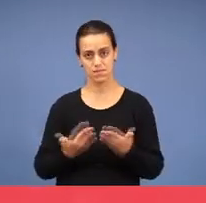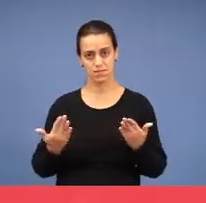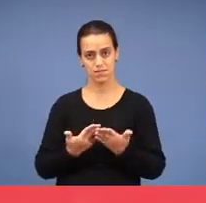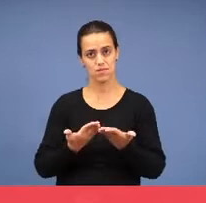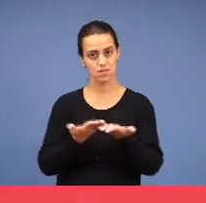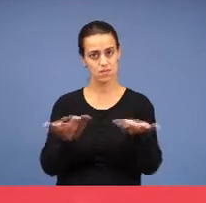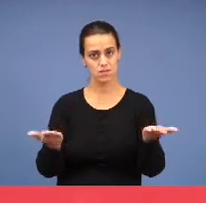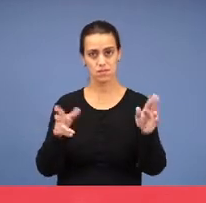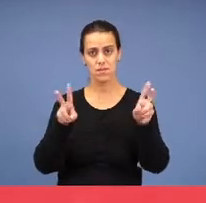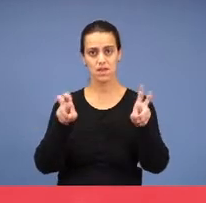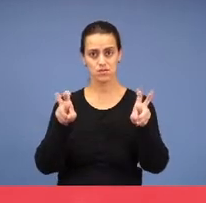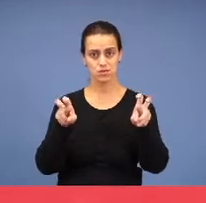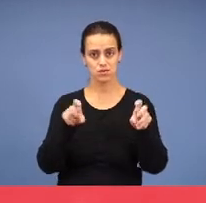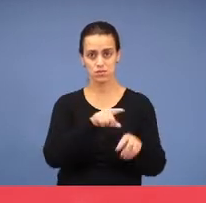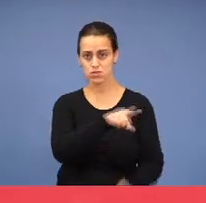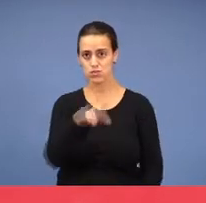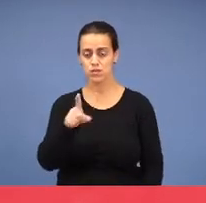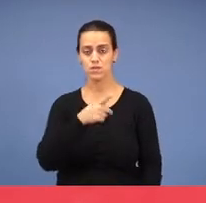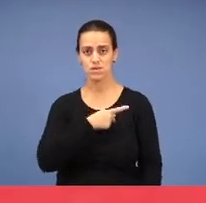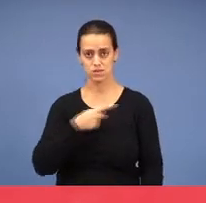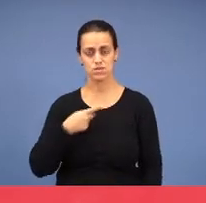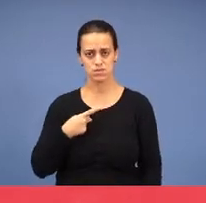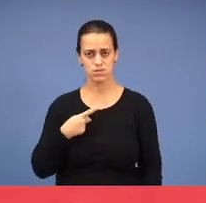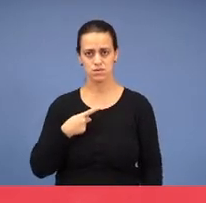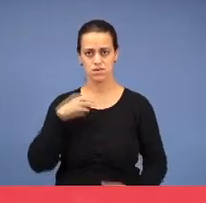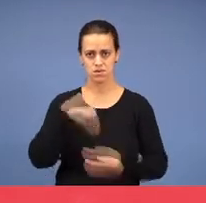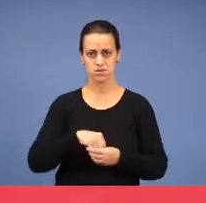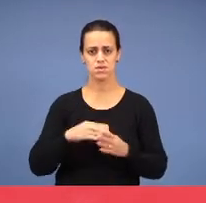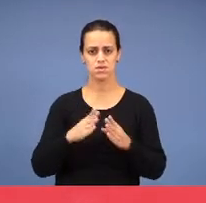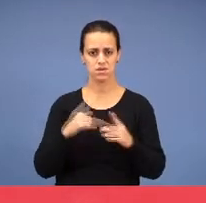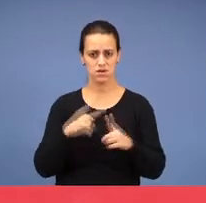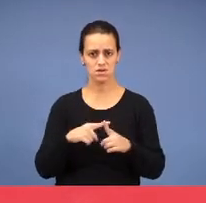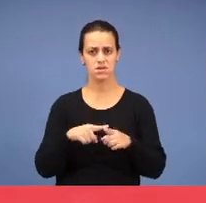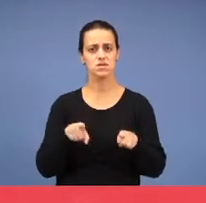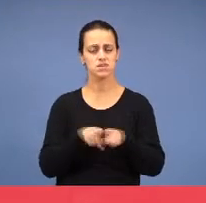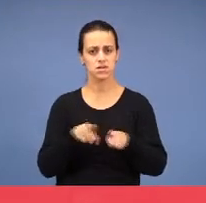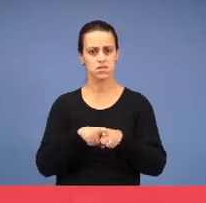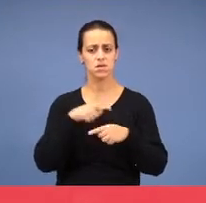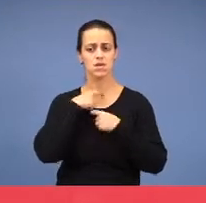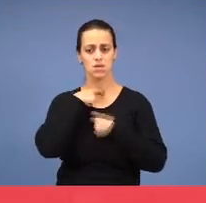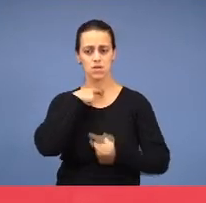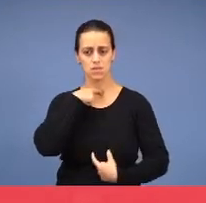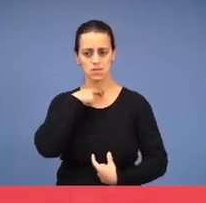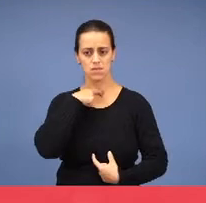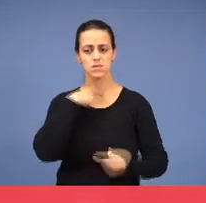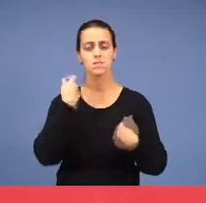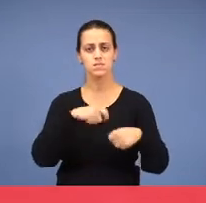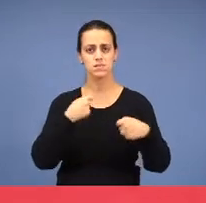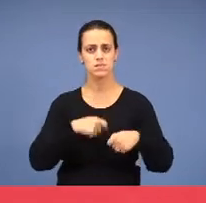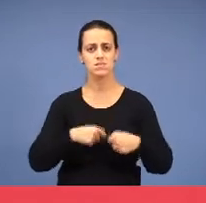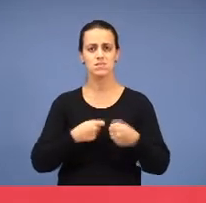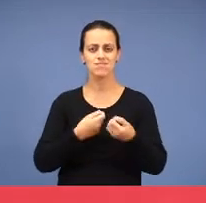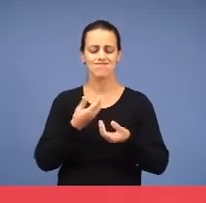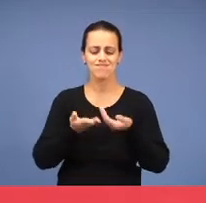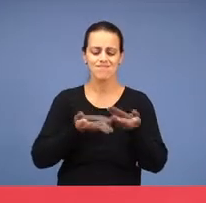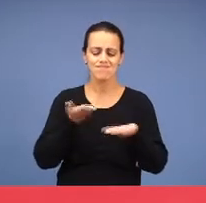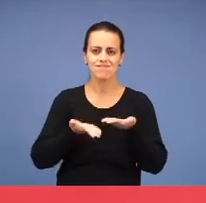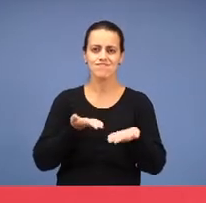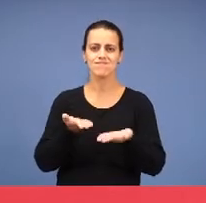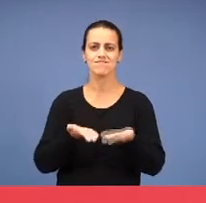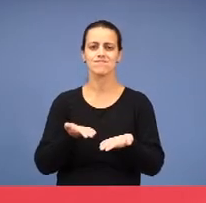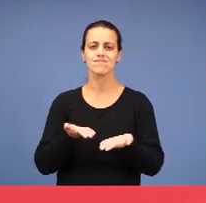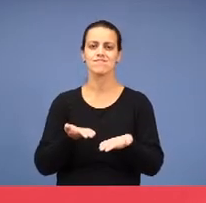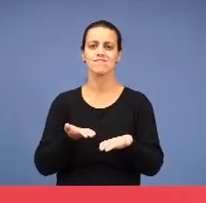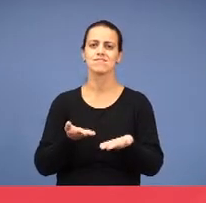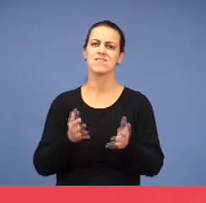assunto para que os pastores nas igrejas, os obreiros, cuidem desse assunto. Aí eles falam, oh, mas pastor, você